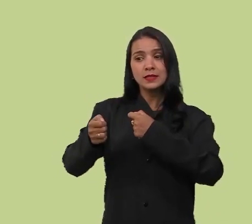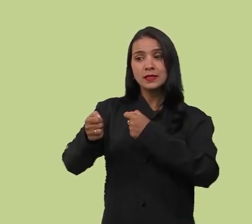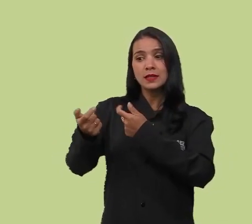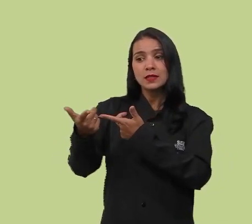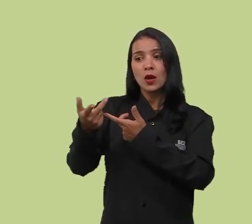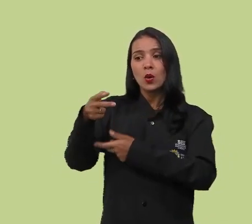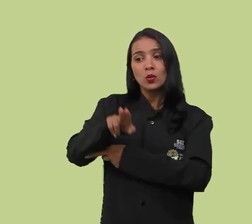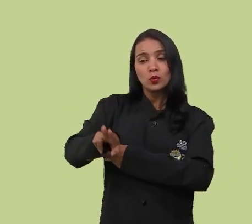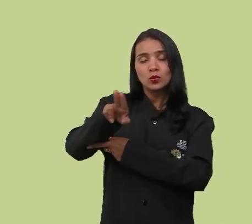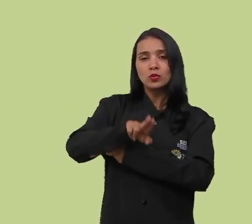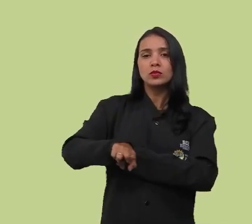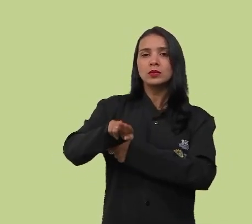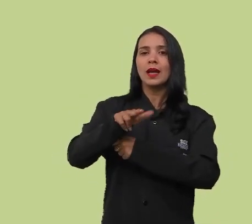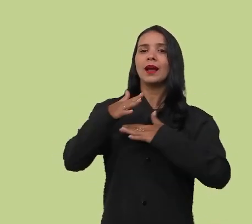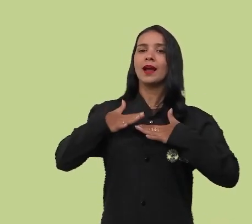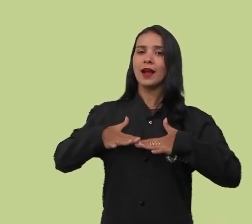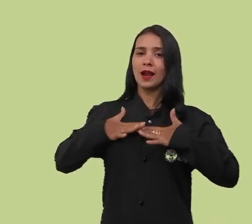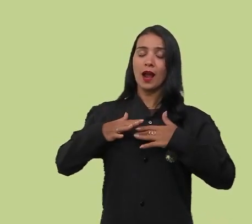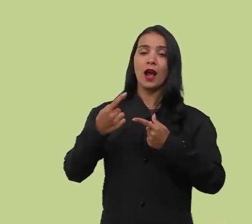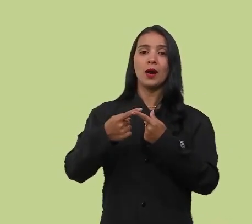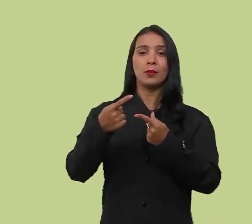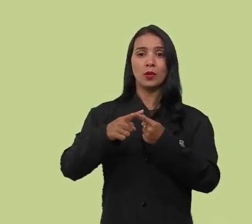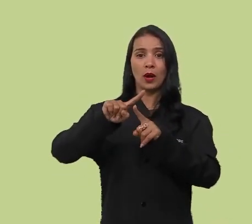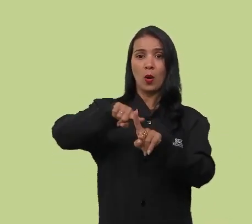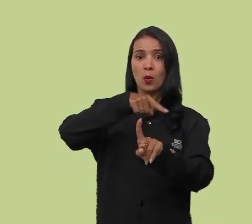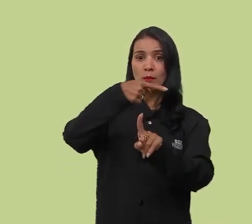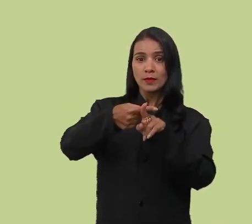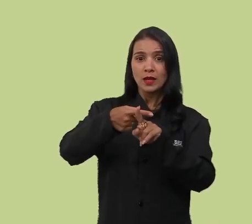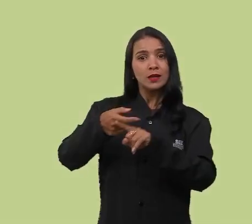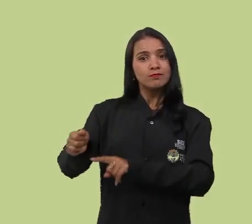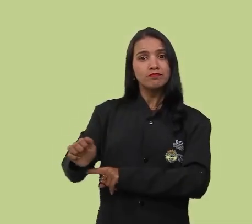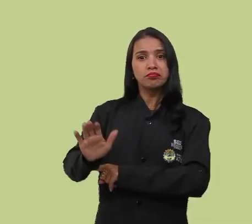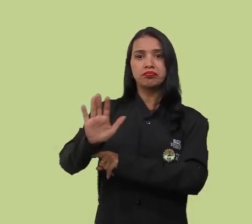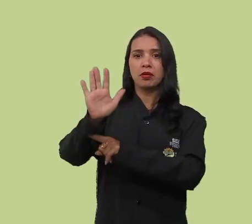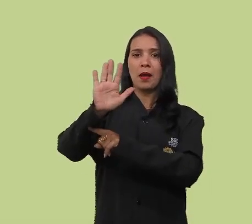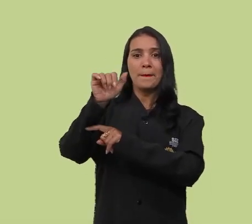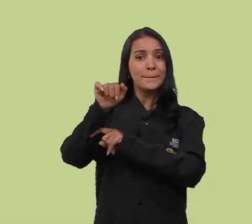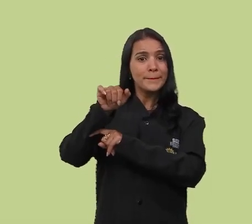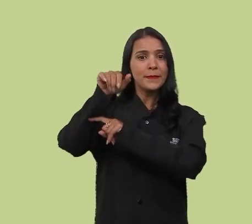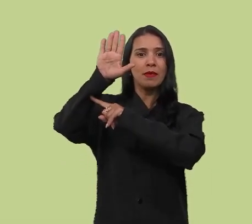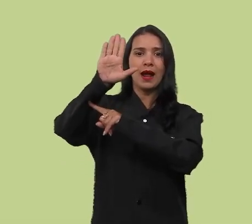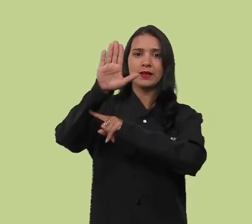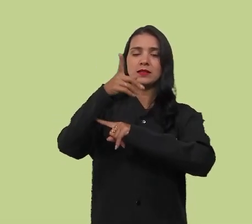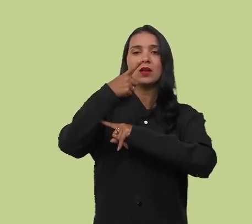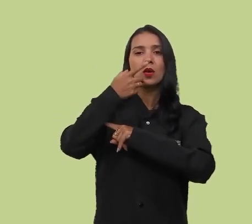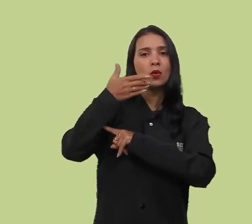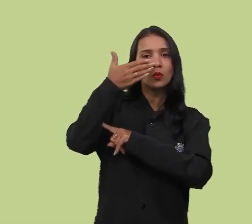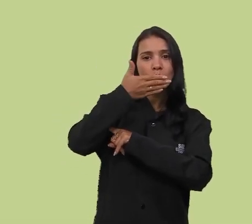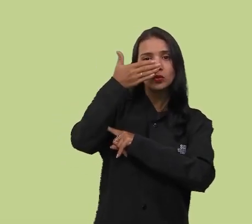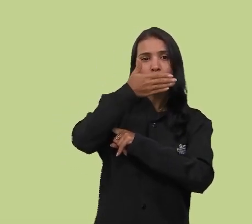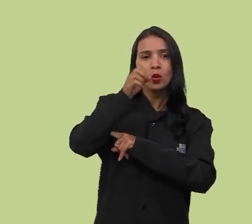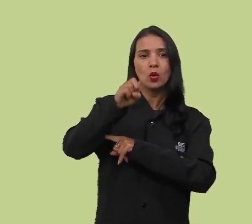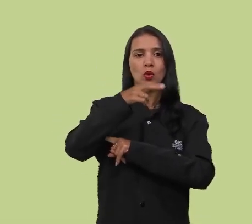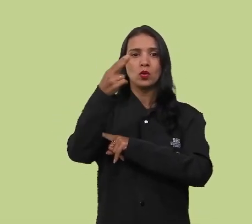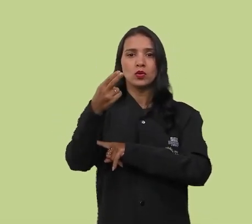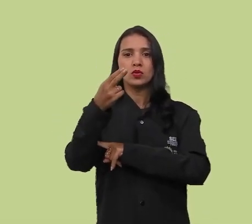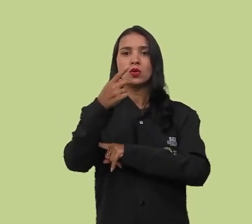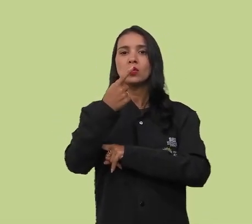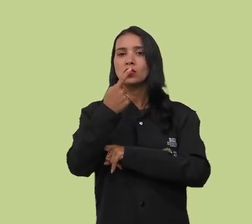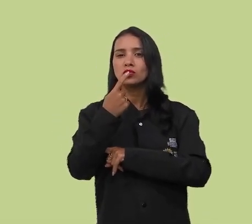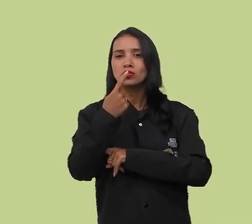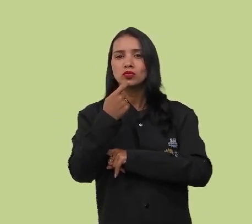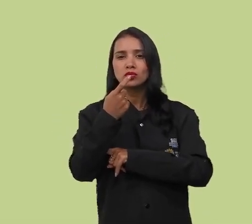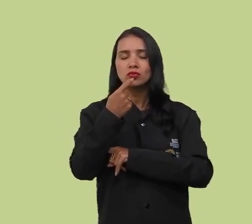tem o acréscimo de sal, açúcar ou gordura. Então, por exemplo, aqui, ó, um alimento in natura seria